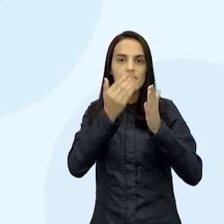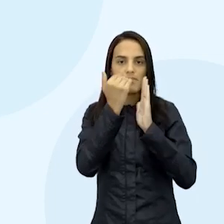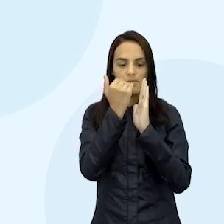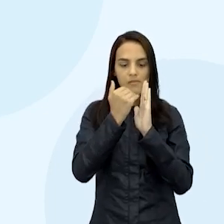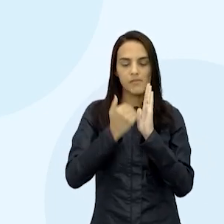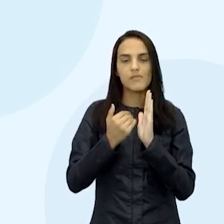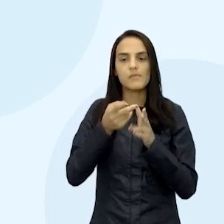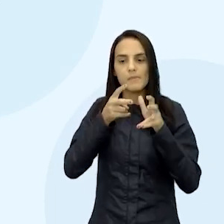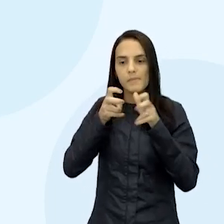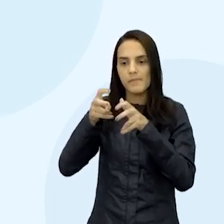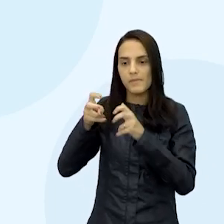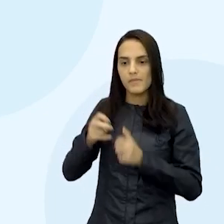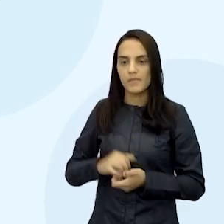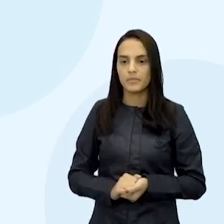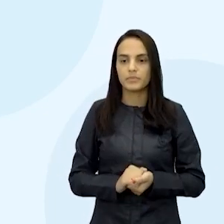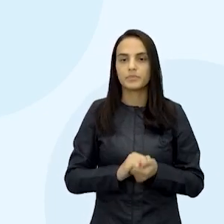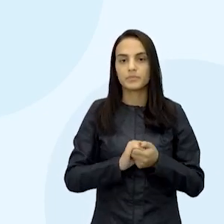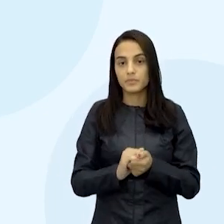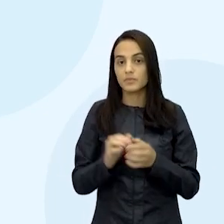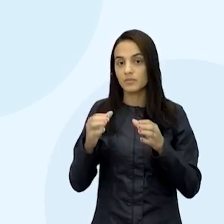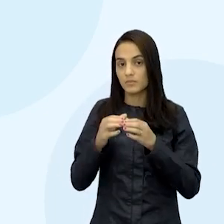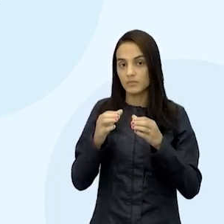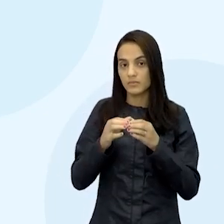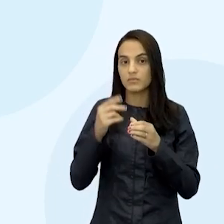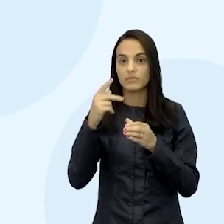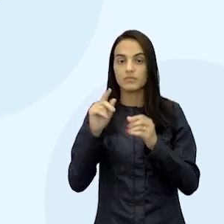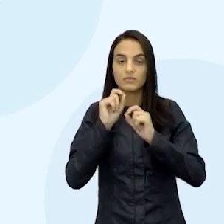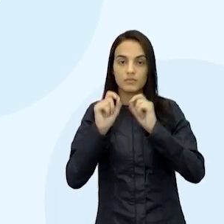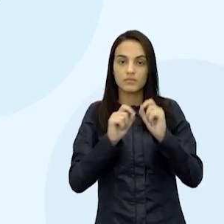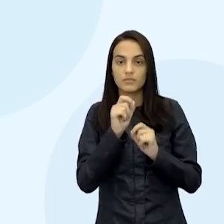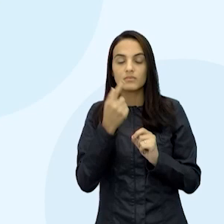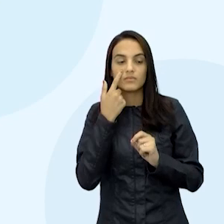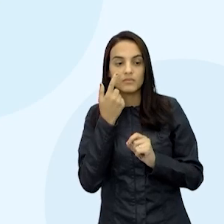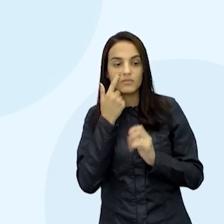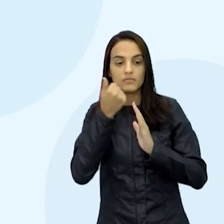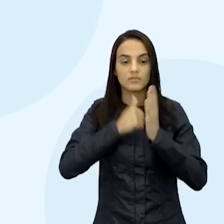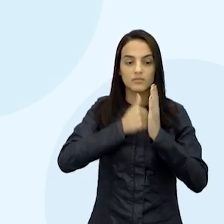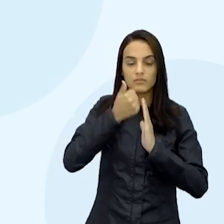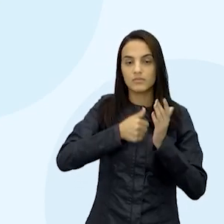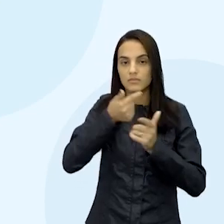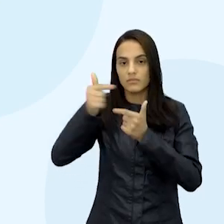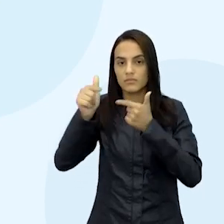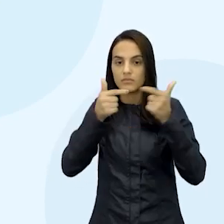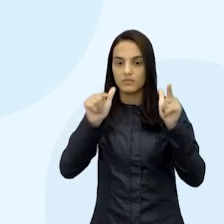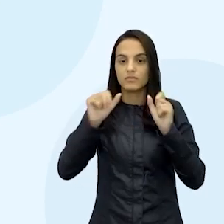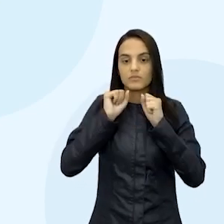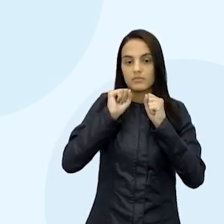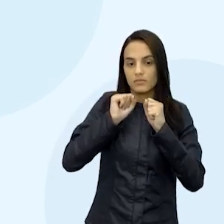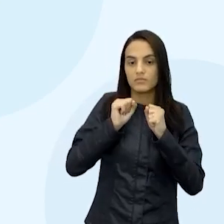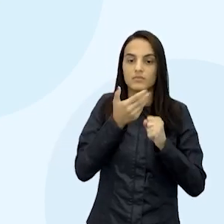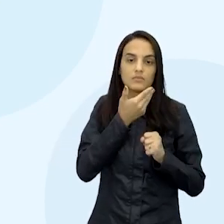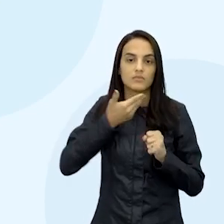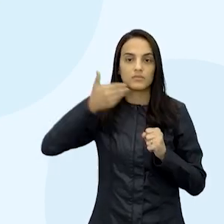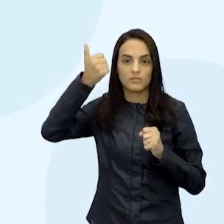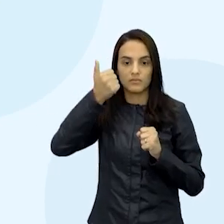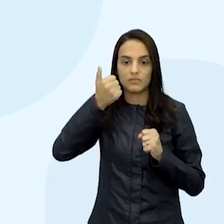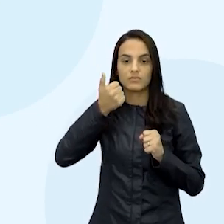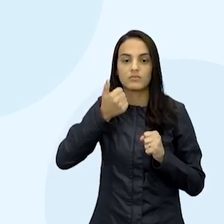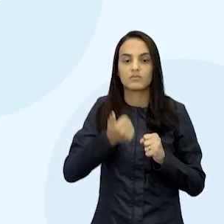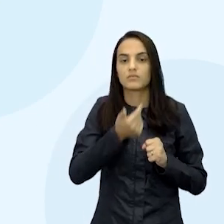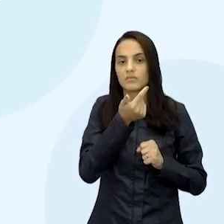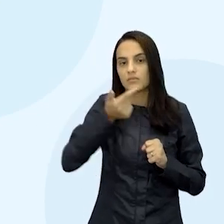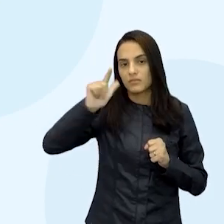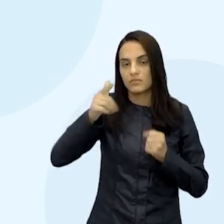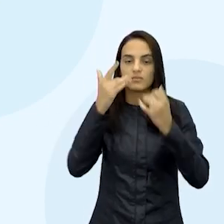de observação para que um grupo seja avaliado pelos demais, para que possam se sair melhor em uma